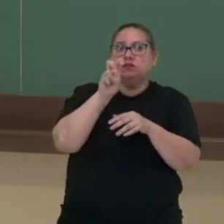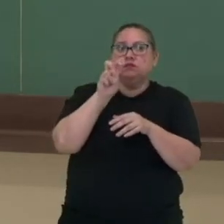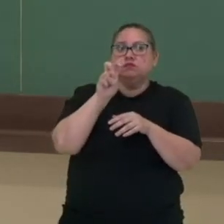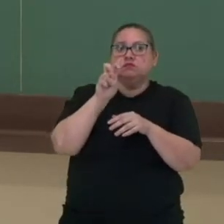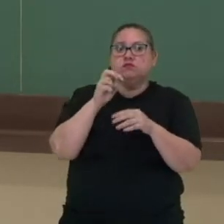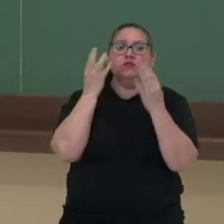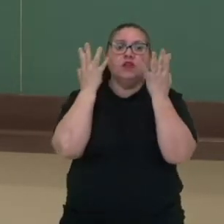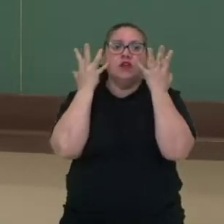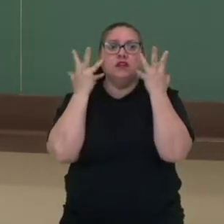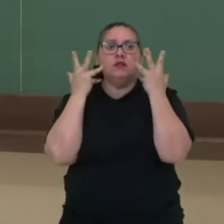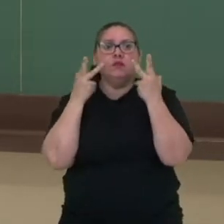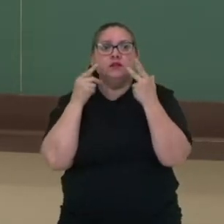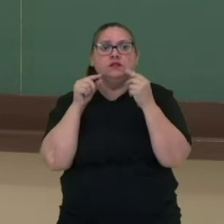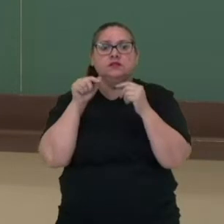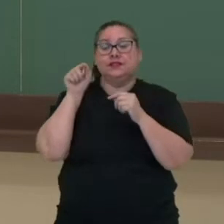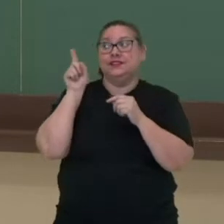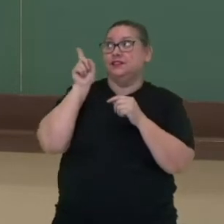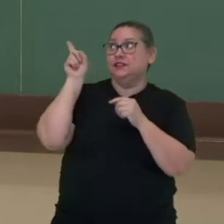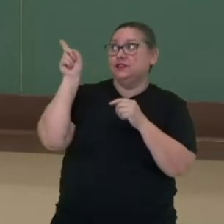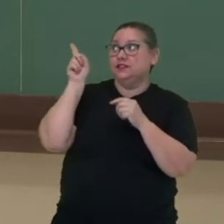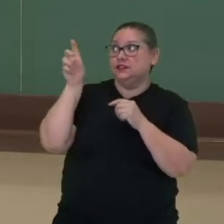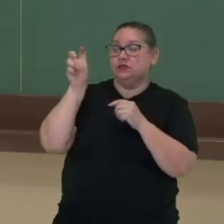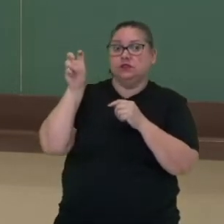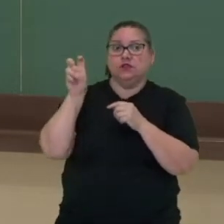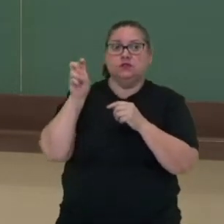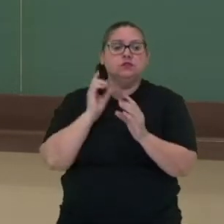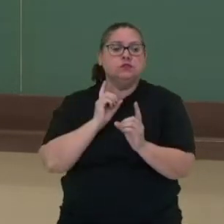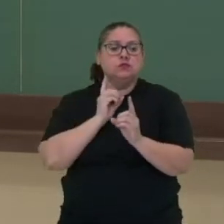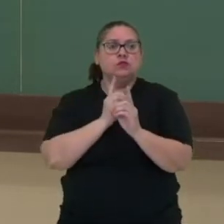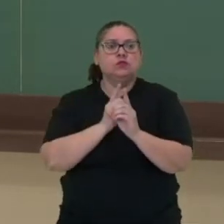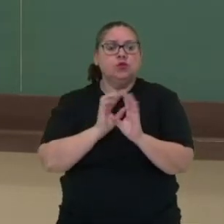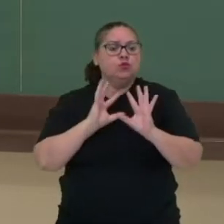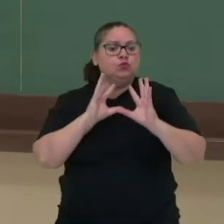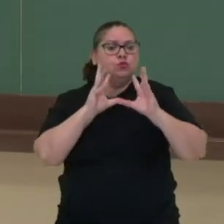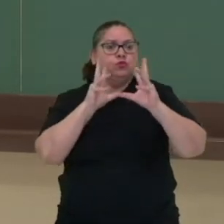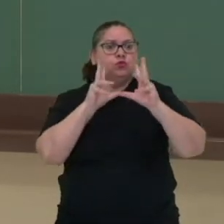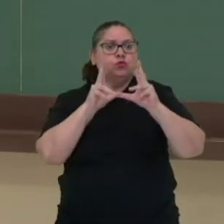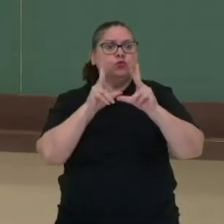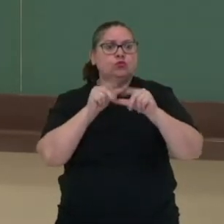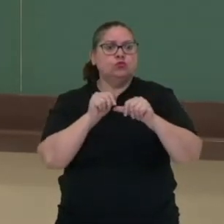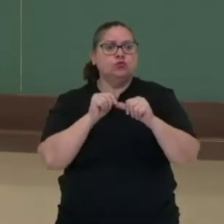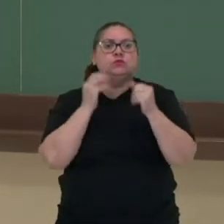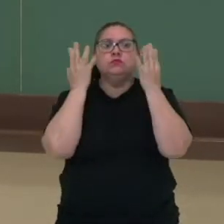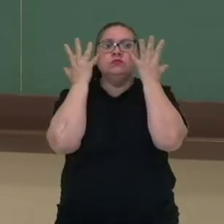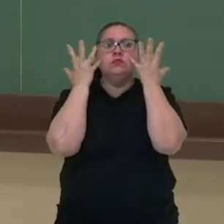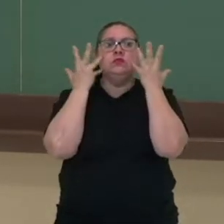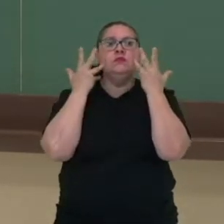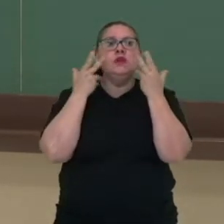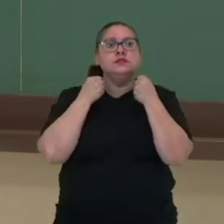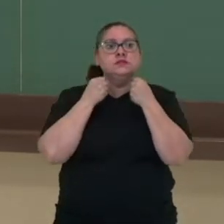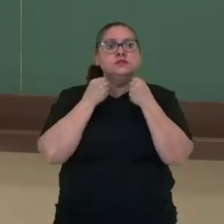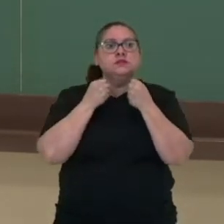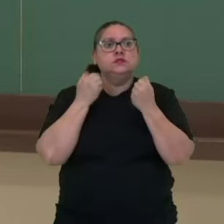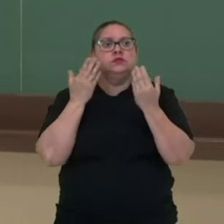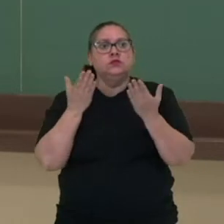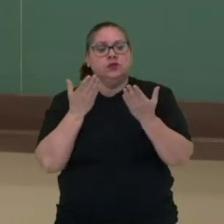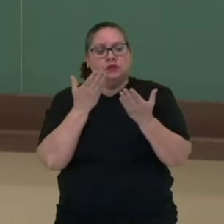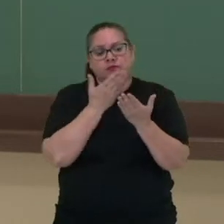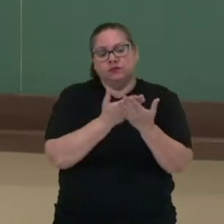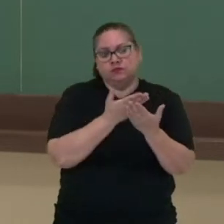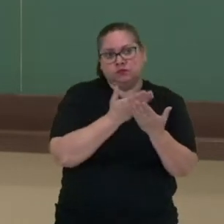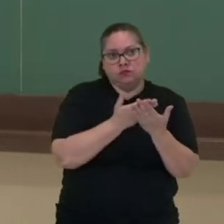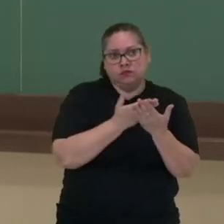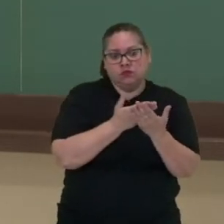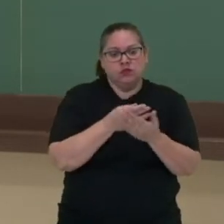Animalia. Neste reino Animalia, nós vamos encontrar todos os animais. Então, nós vamos